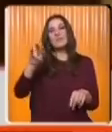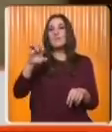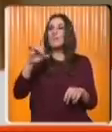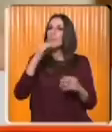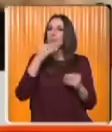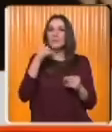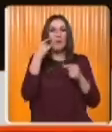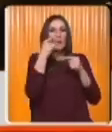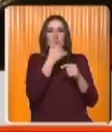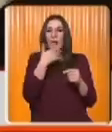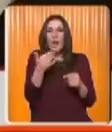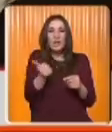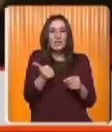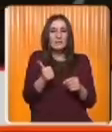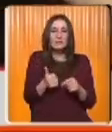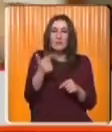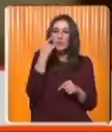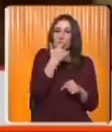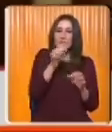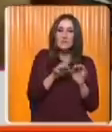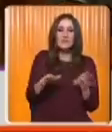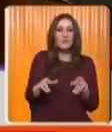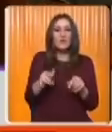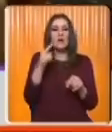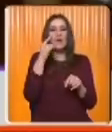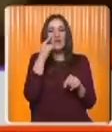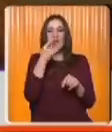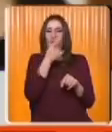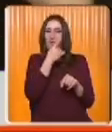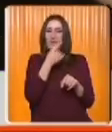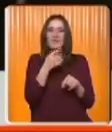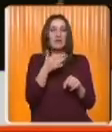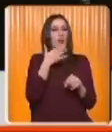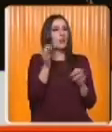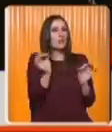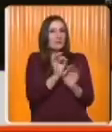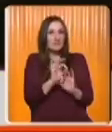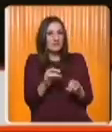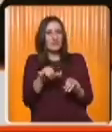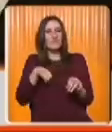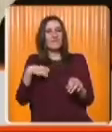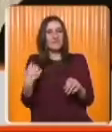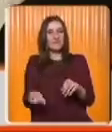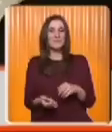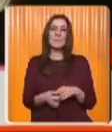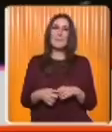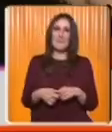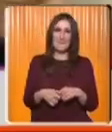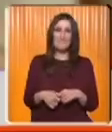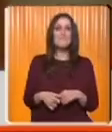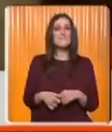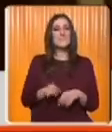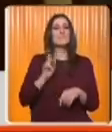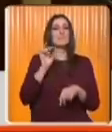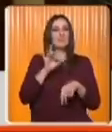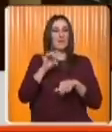Olha aqueles olhos lindíssimos. Também tens olhos assim? Não. Mas também tens olhos... Você tem uns olhos maravilhosos, verdes, não é? Portanto, ela vai